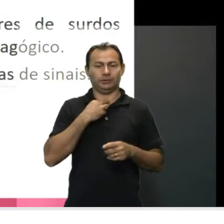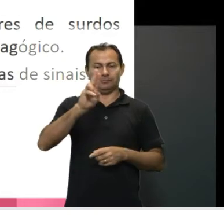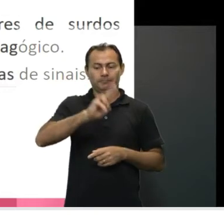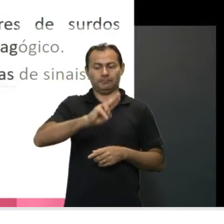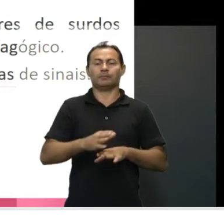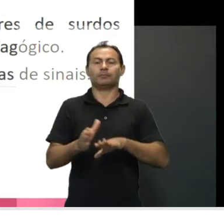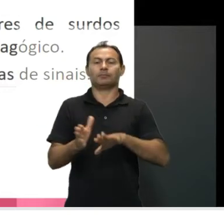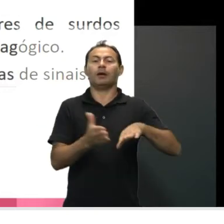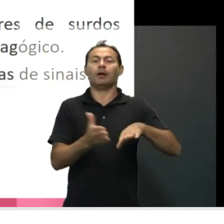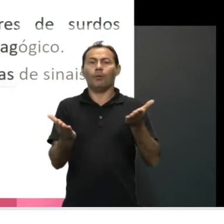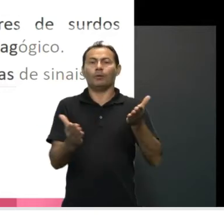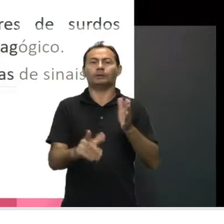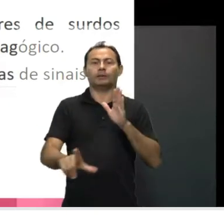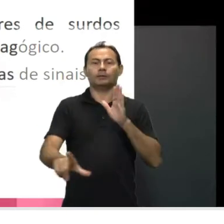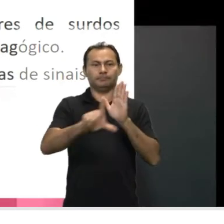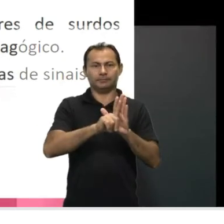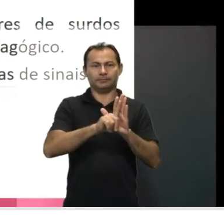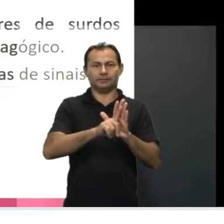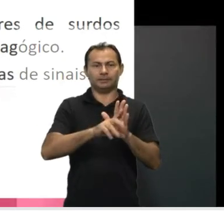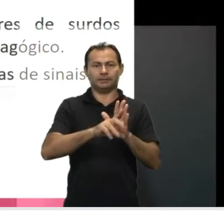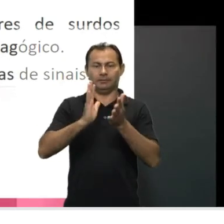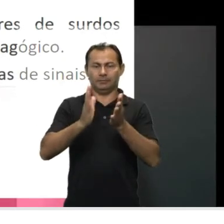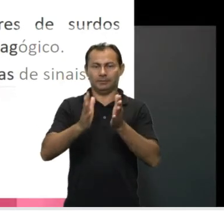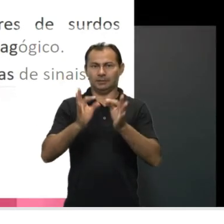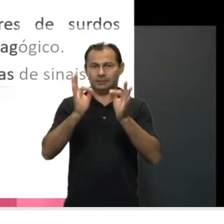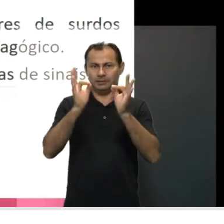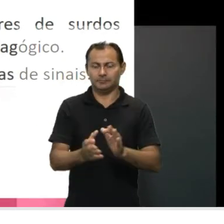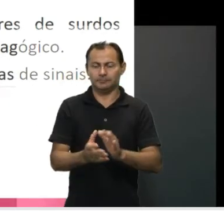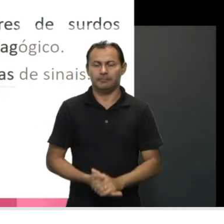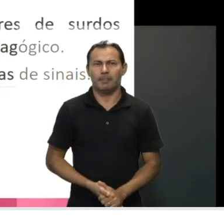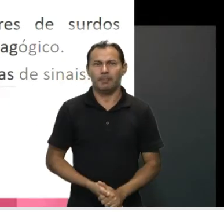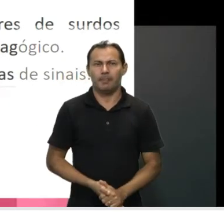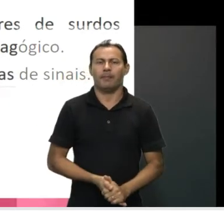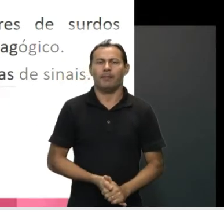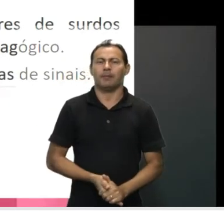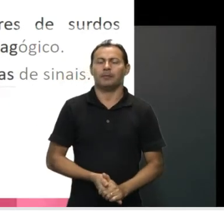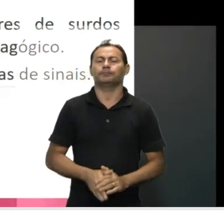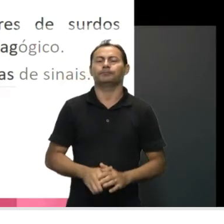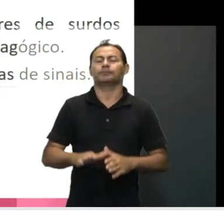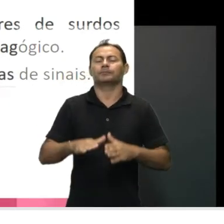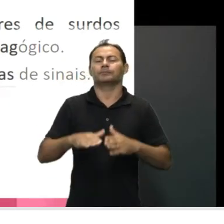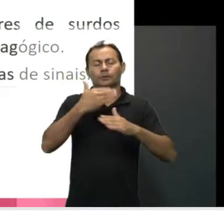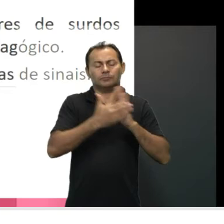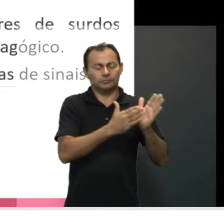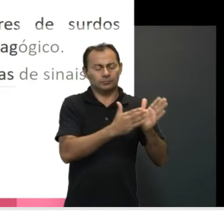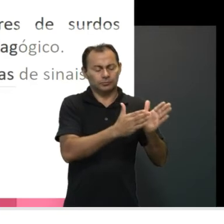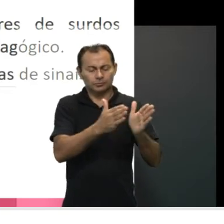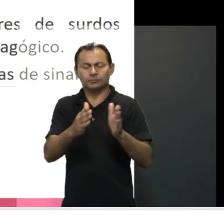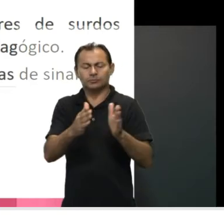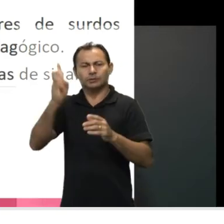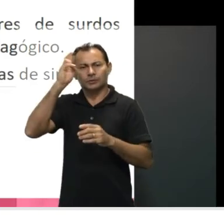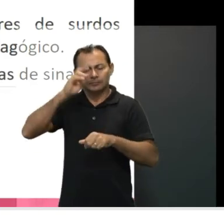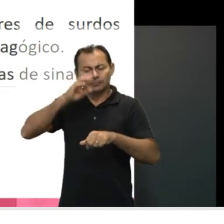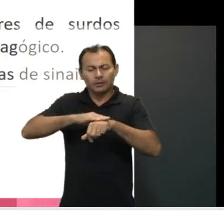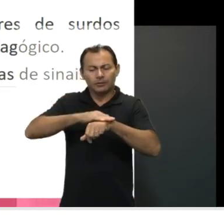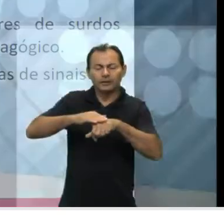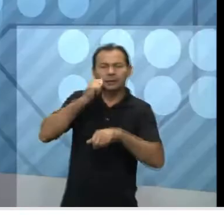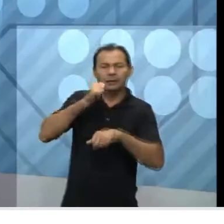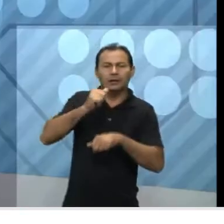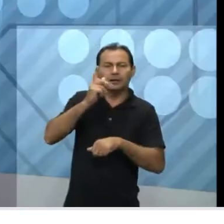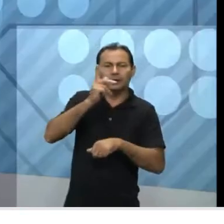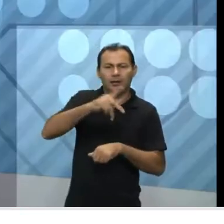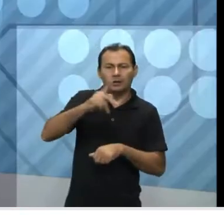Libras, tá? Então, todo esse processo histórico, na conversa de Clarice com a mãe Luzia, o que